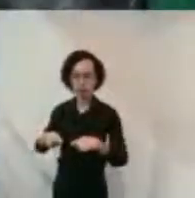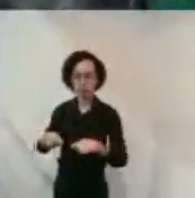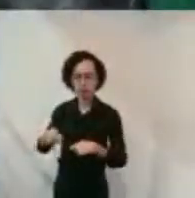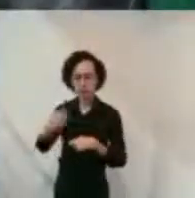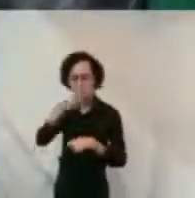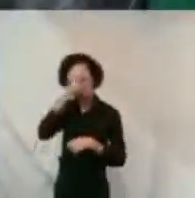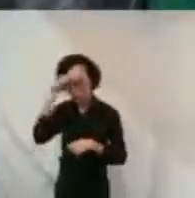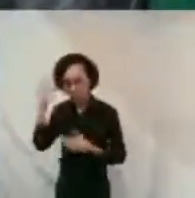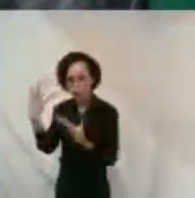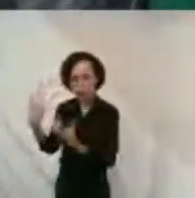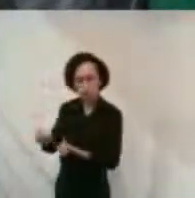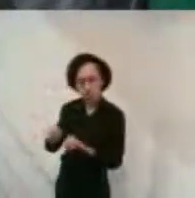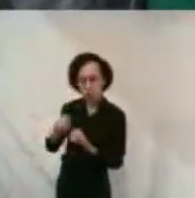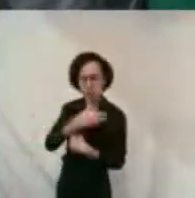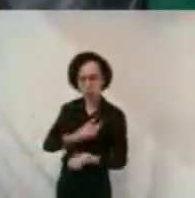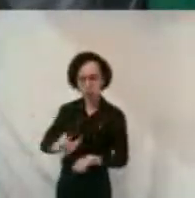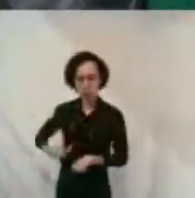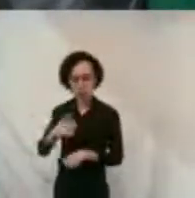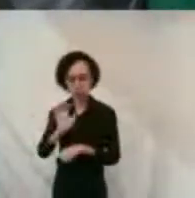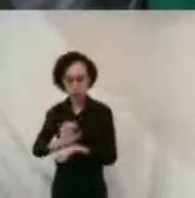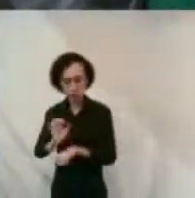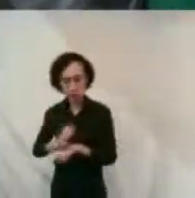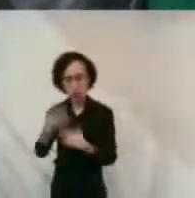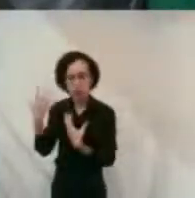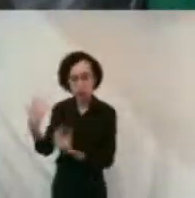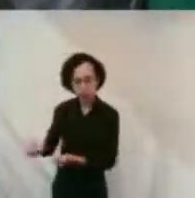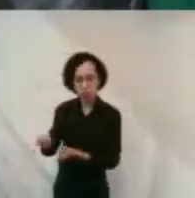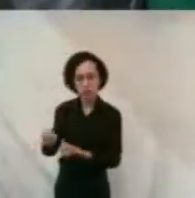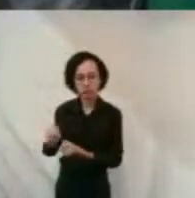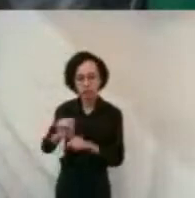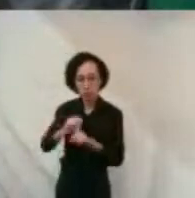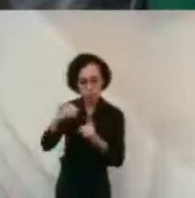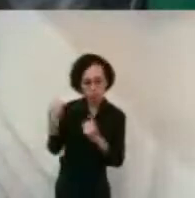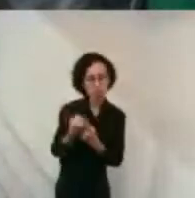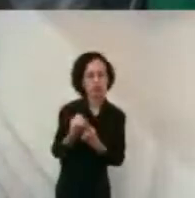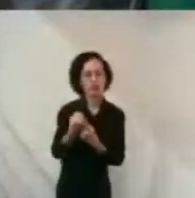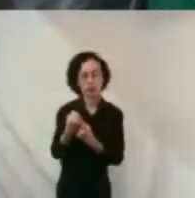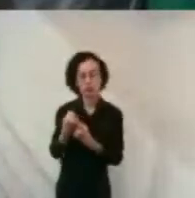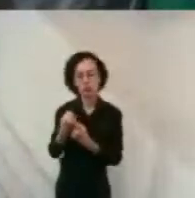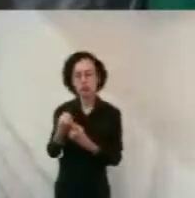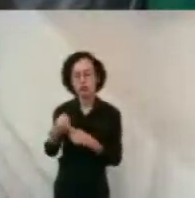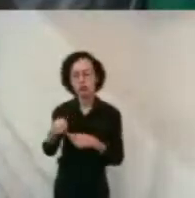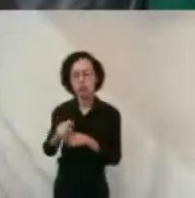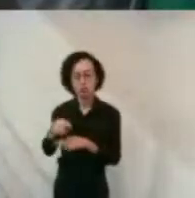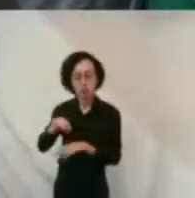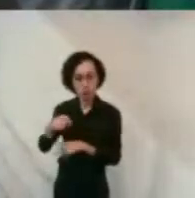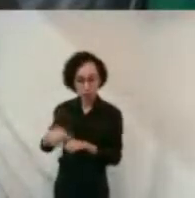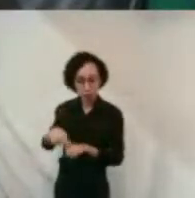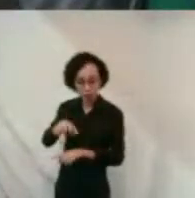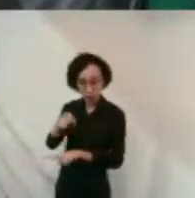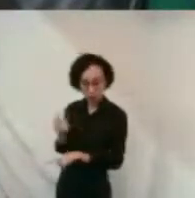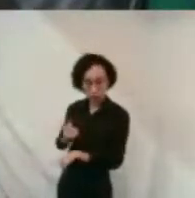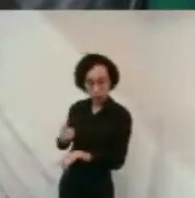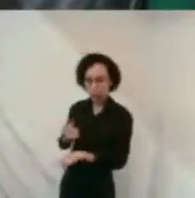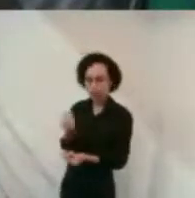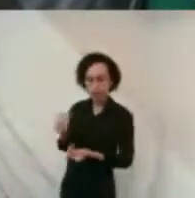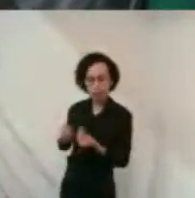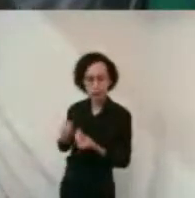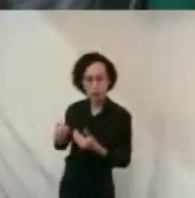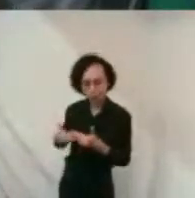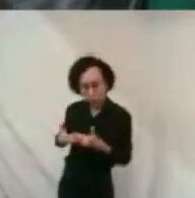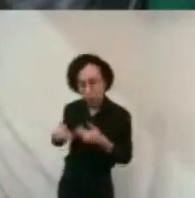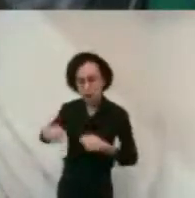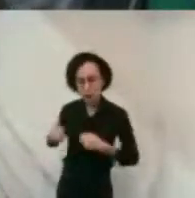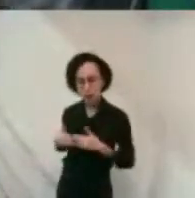prefeito, convencer o governo do estado, convencer a sociedade civil organizada, porque senão a gente não avança e vamos continuar na